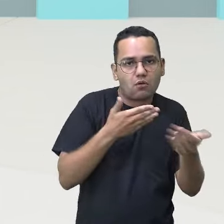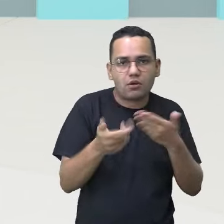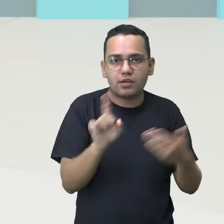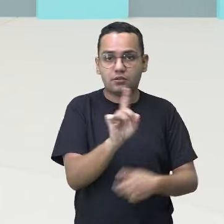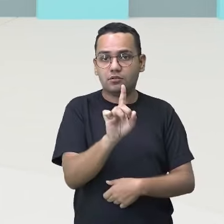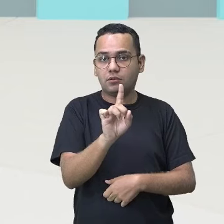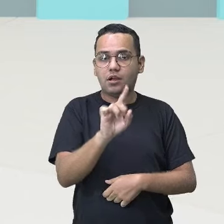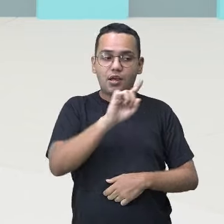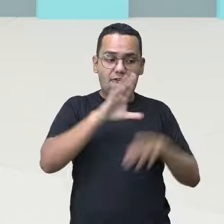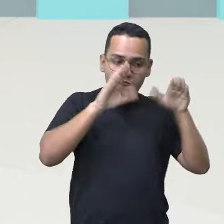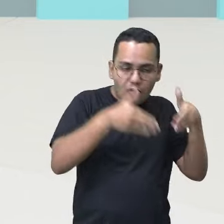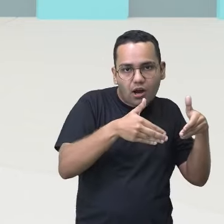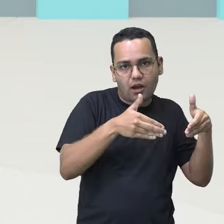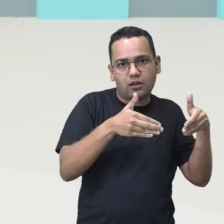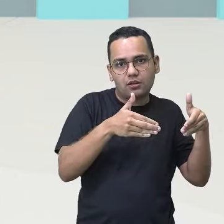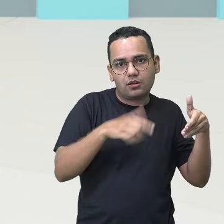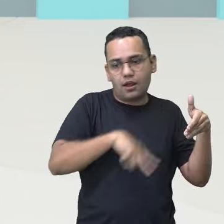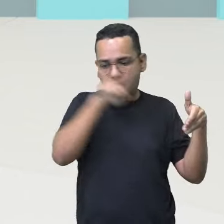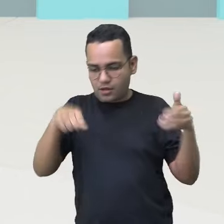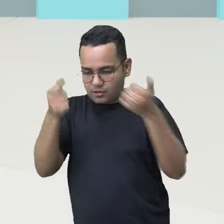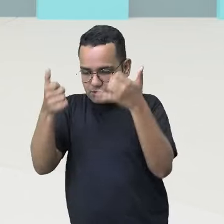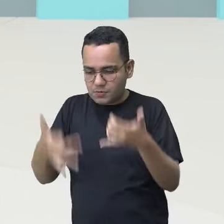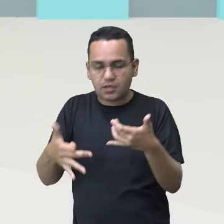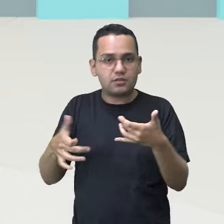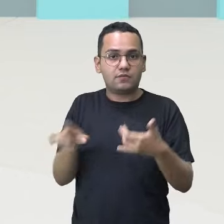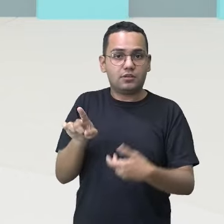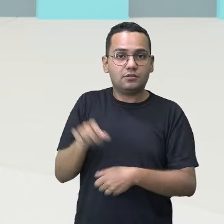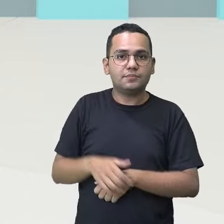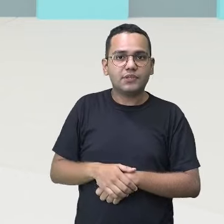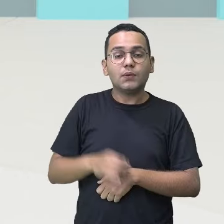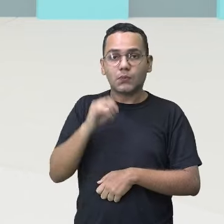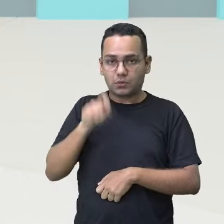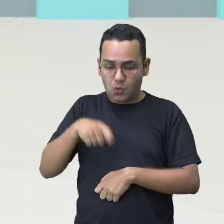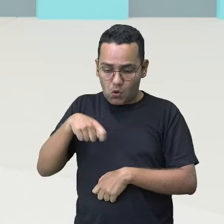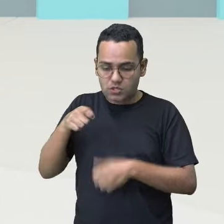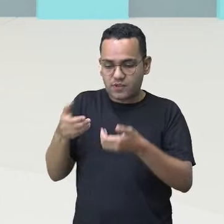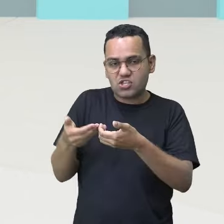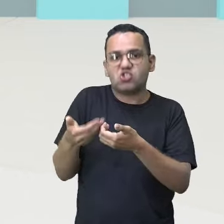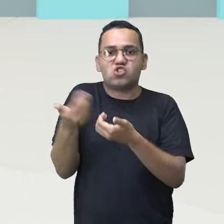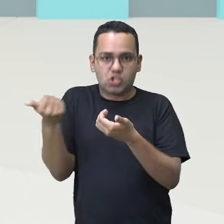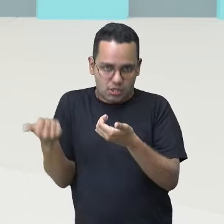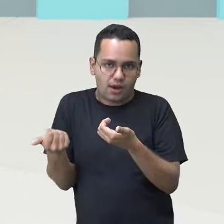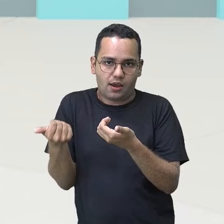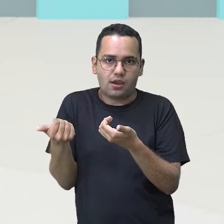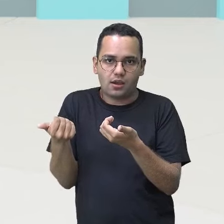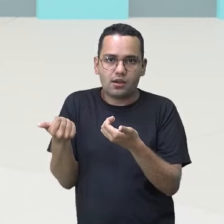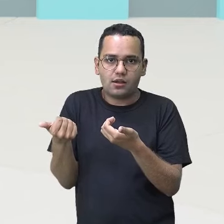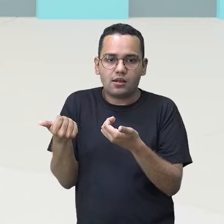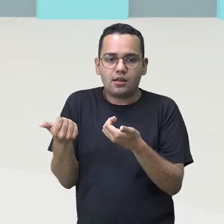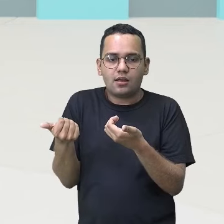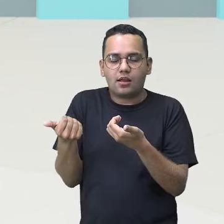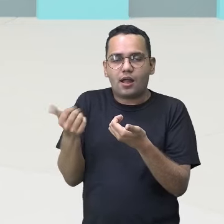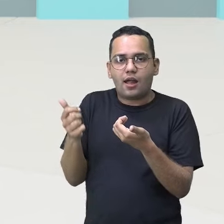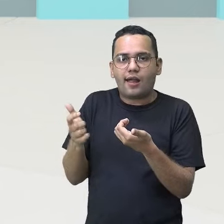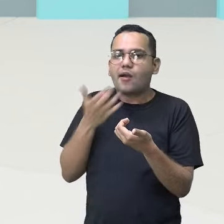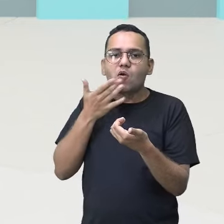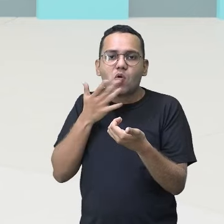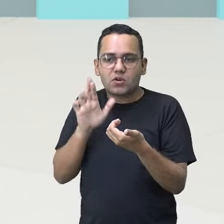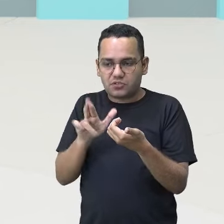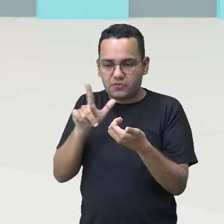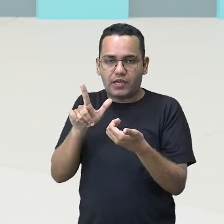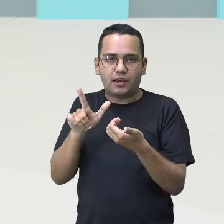é esta aqui na oração explicativa não eu posso arrancar essa oração daí E aí eu vou passar o quê a